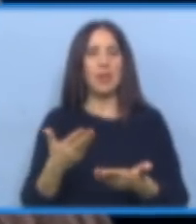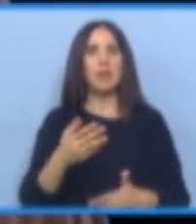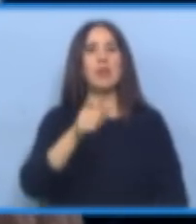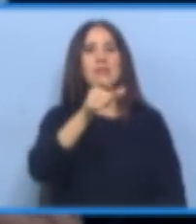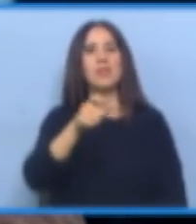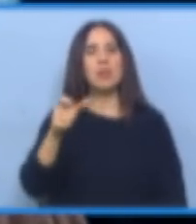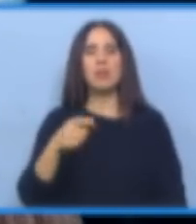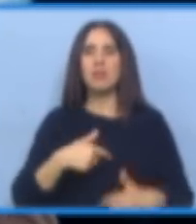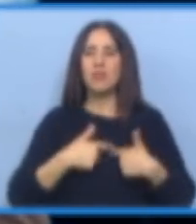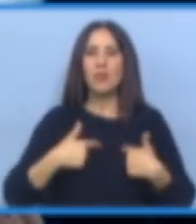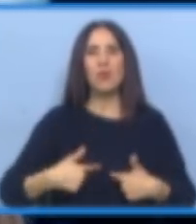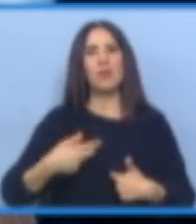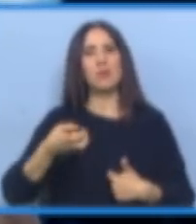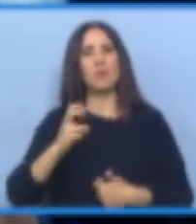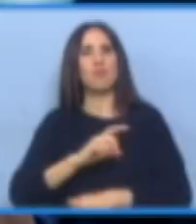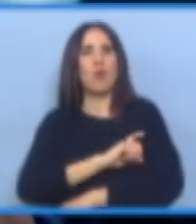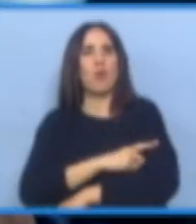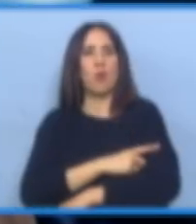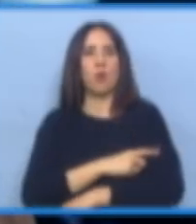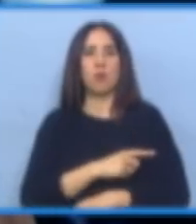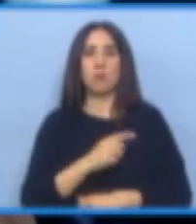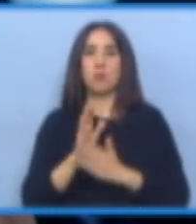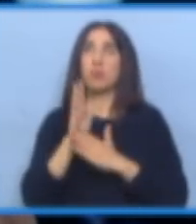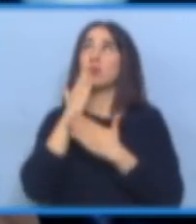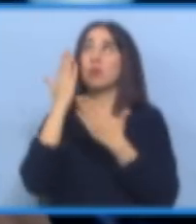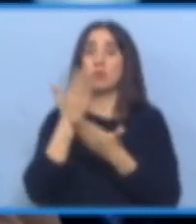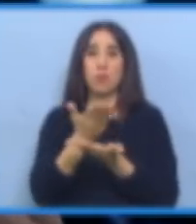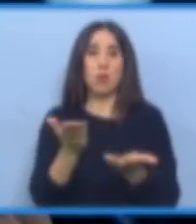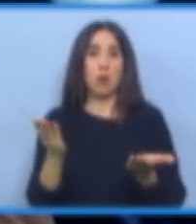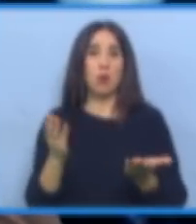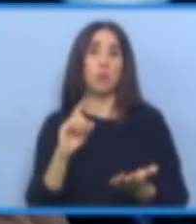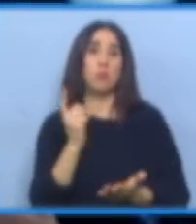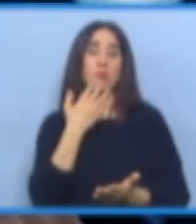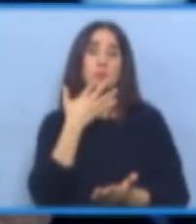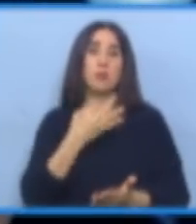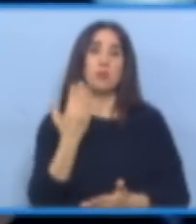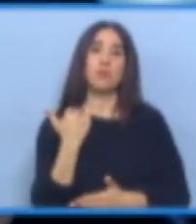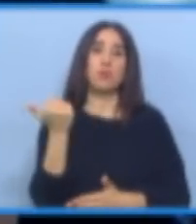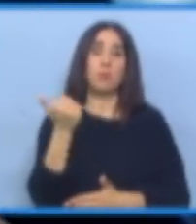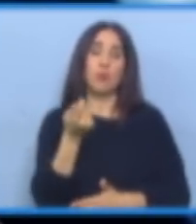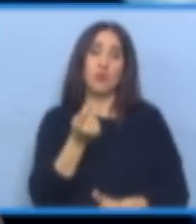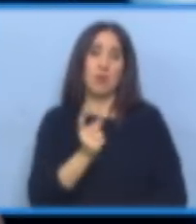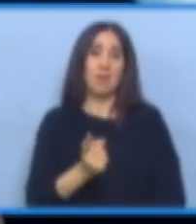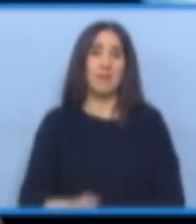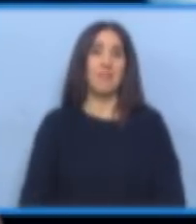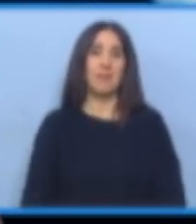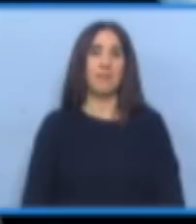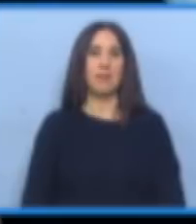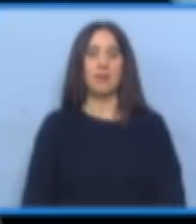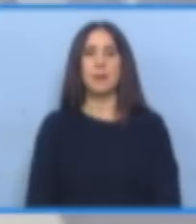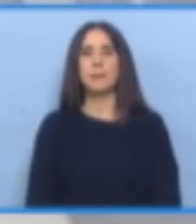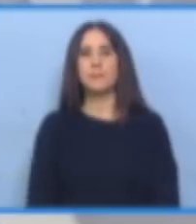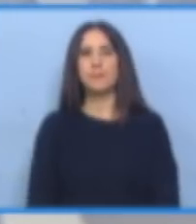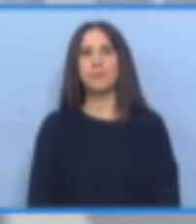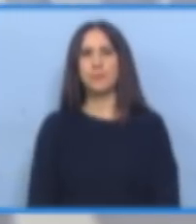gente generosa, corajosa, e dar graças a Deus por isso, não é? E todos somos chamados a ser um pouco isso, não é?